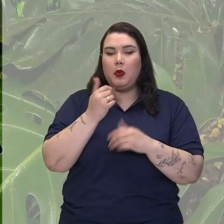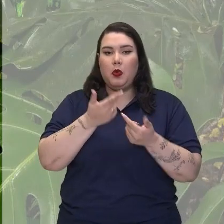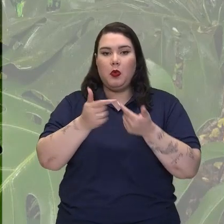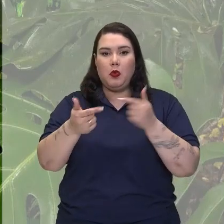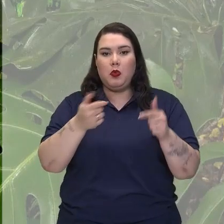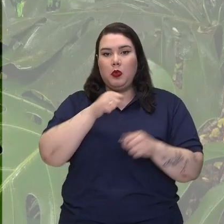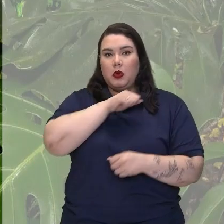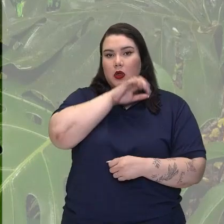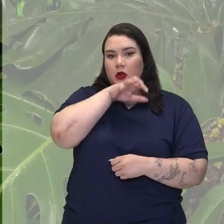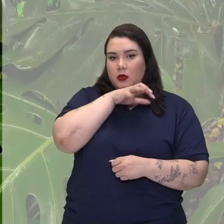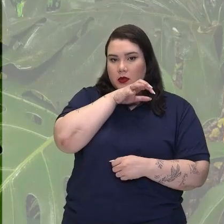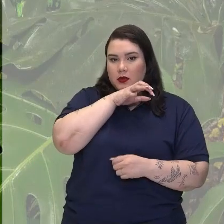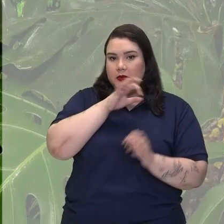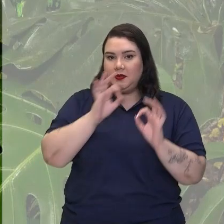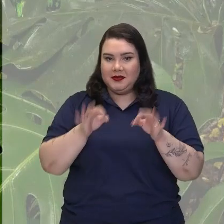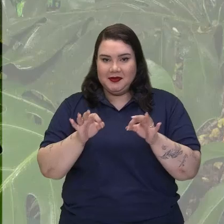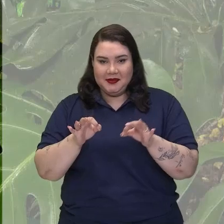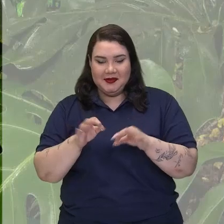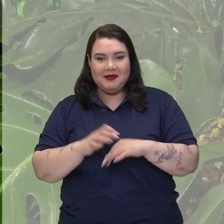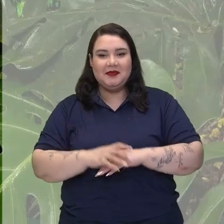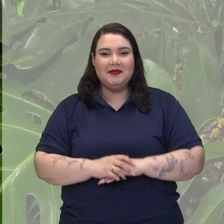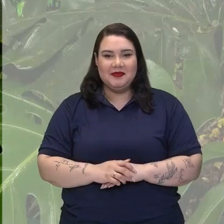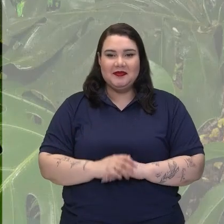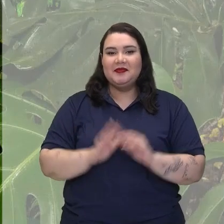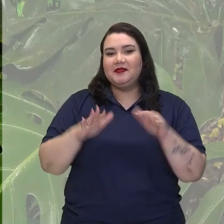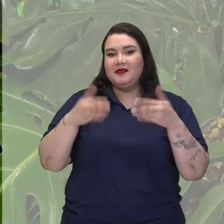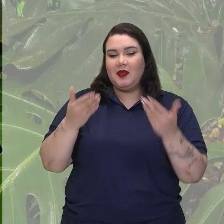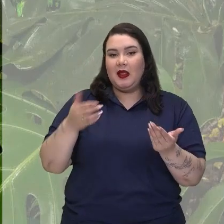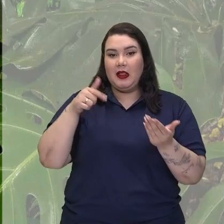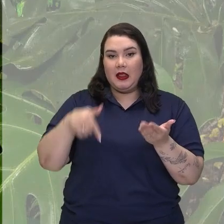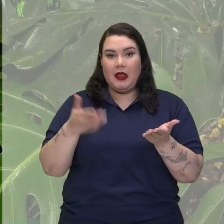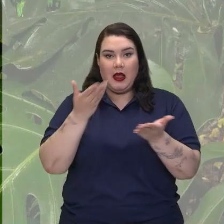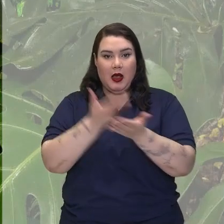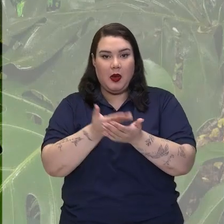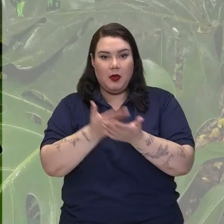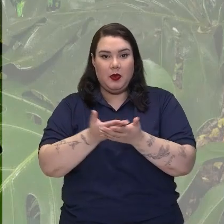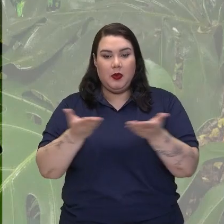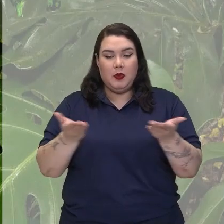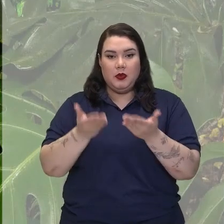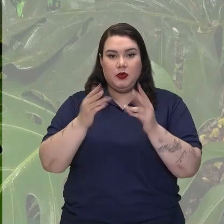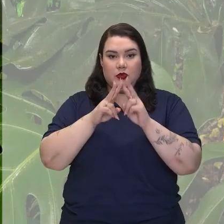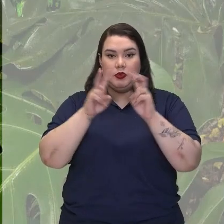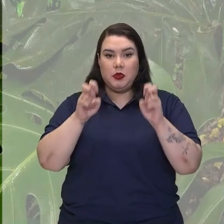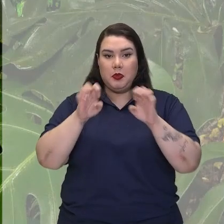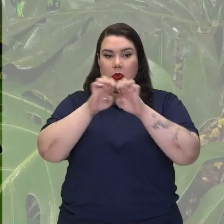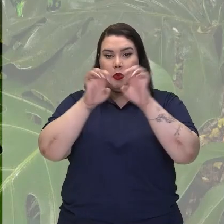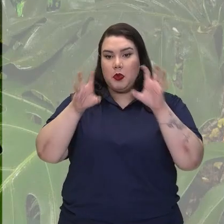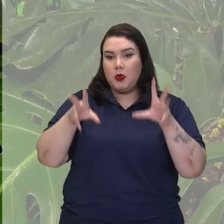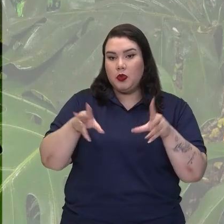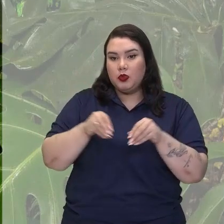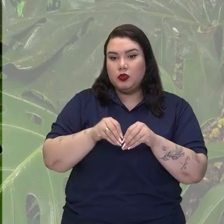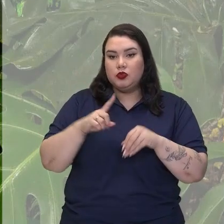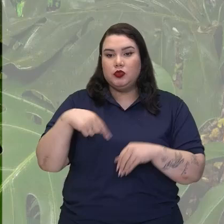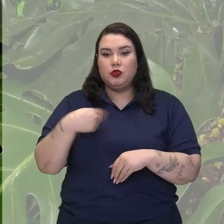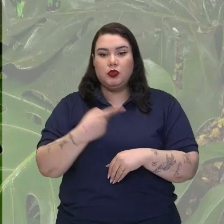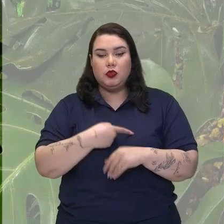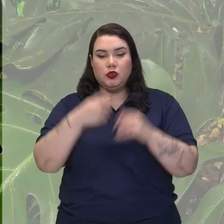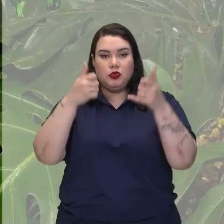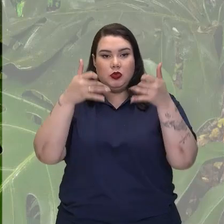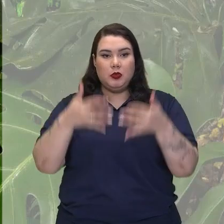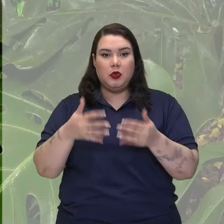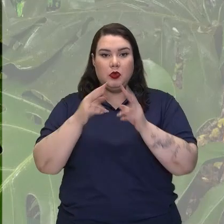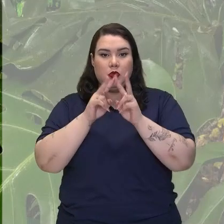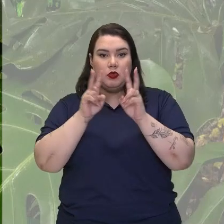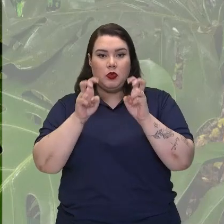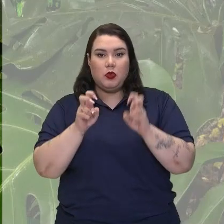seu alimento. Então, especificamente nesta aula sobre ecologia, nós vamos falar sobre a alimentação